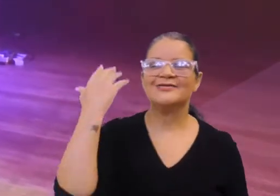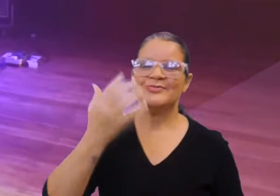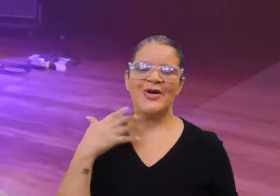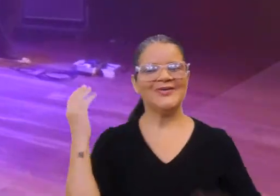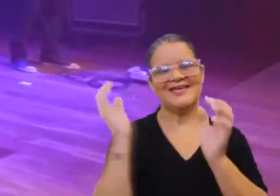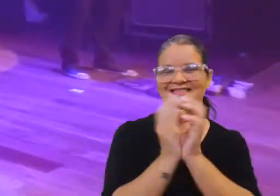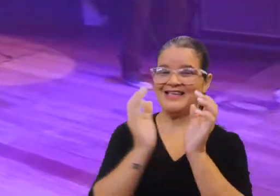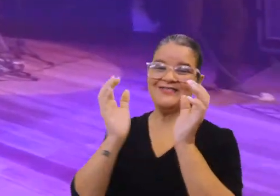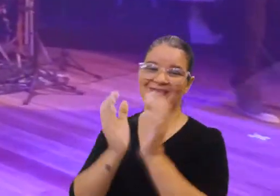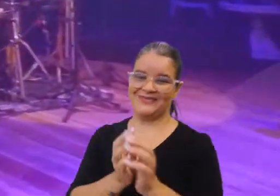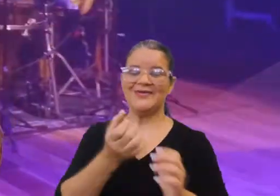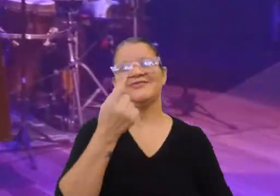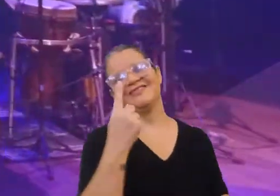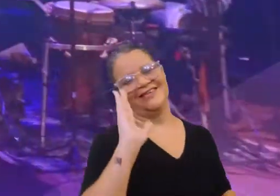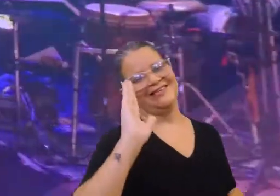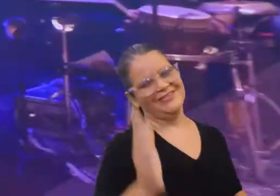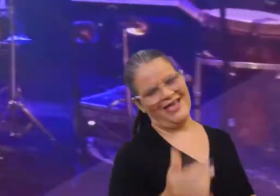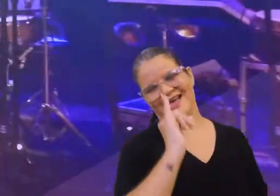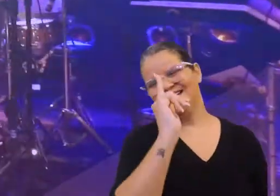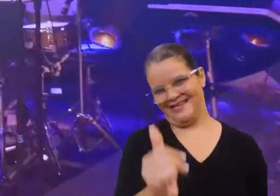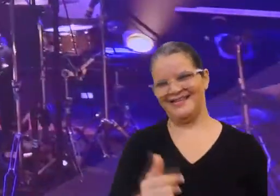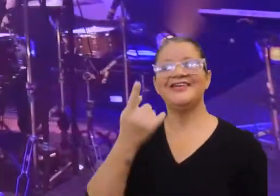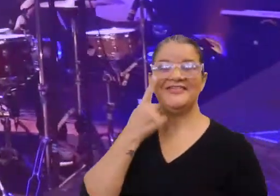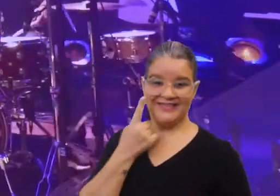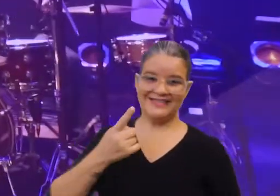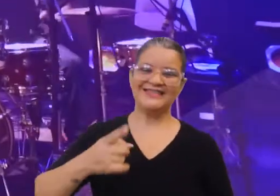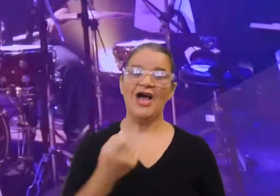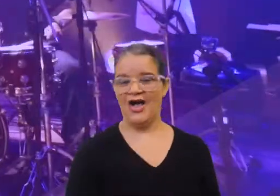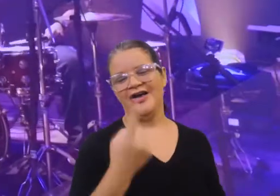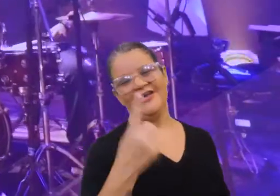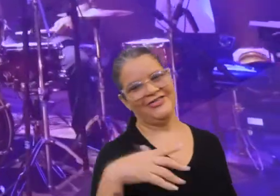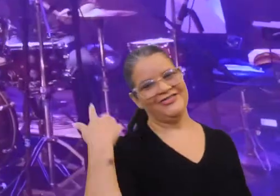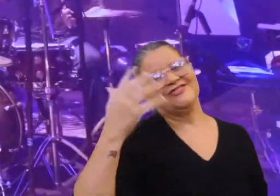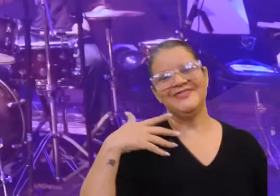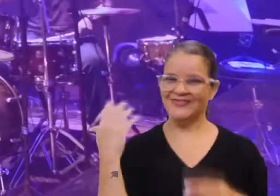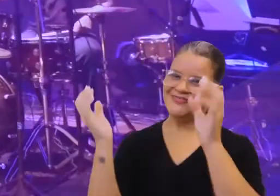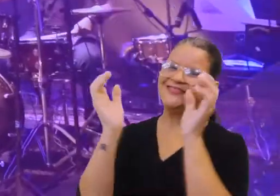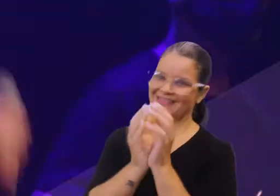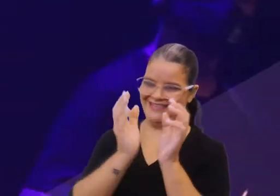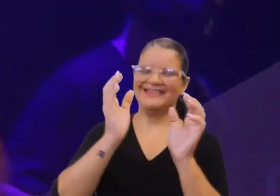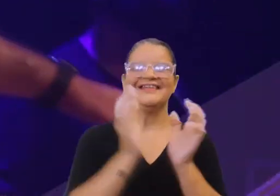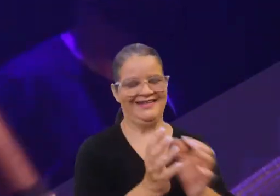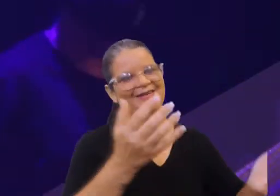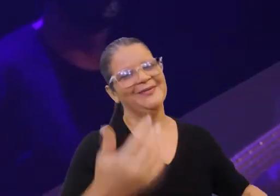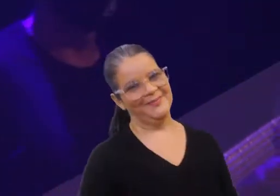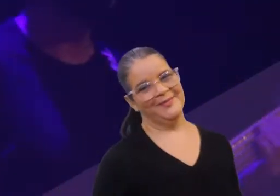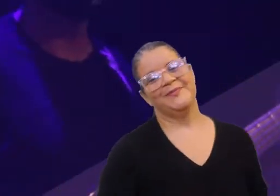Oxe, esse é o som do Recife. Oxe, eu já te disse. Oxe, esse é o som do Recife.